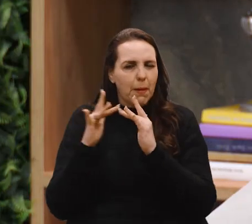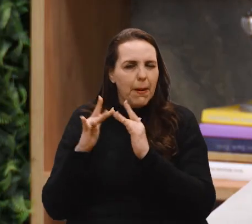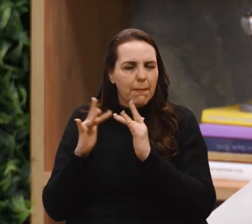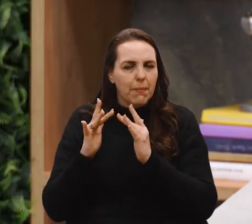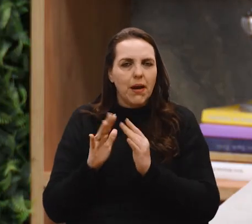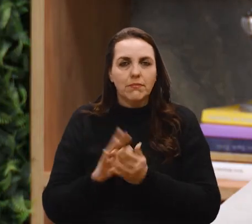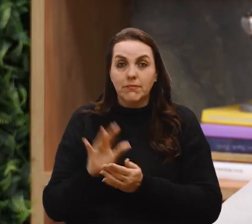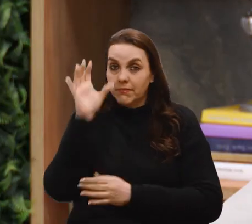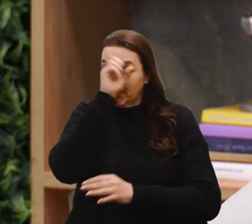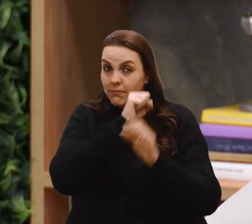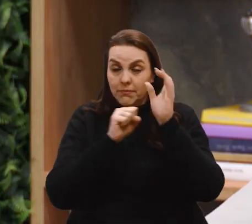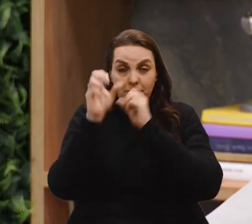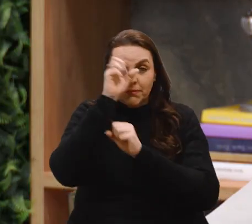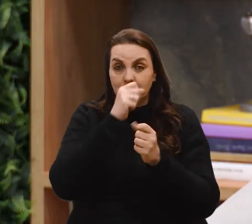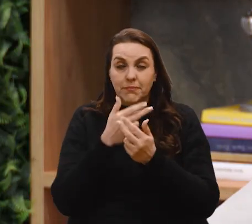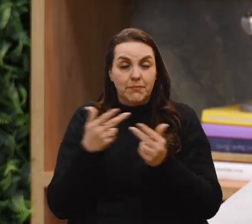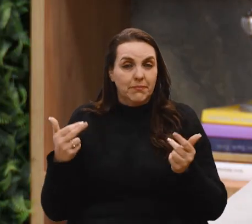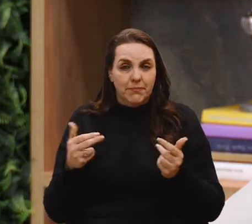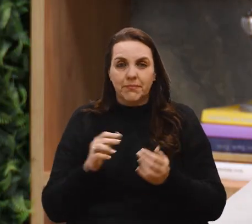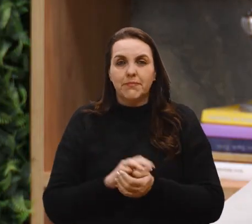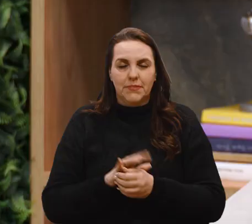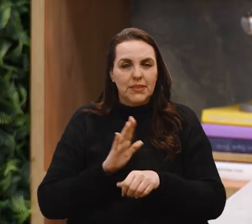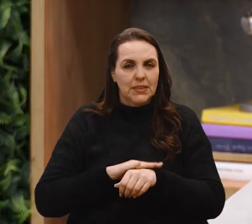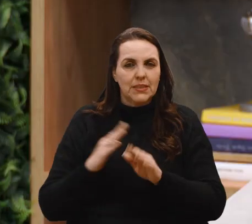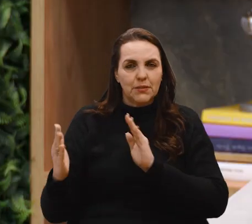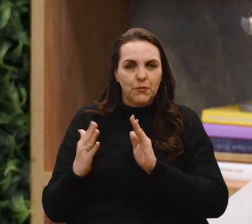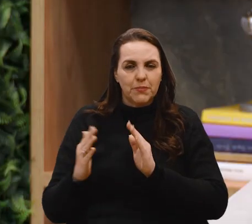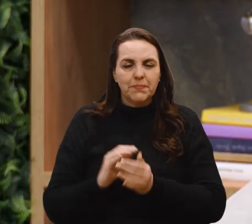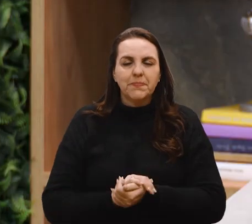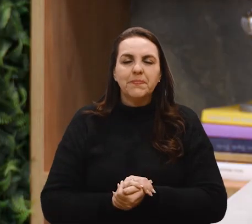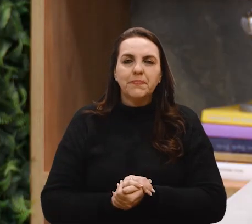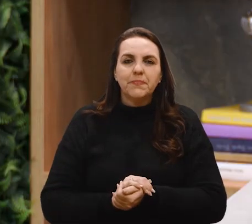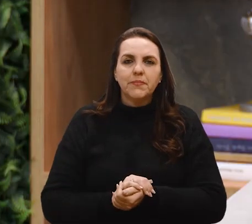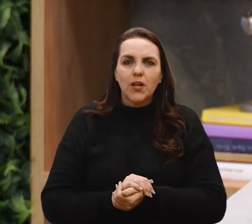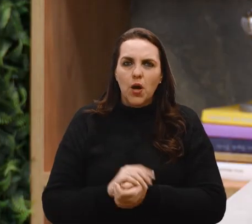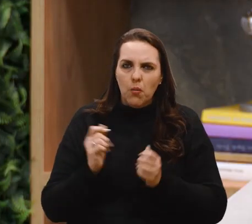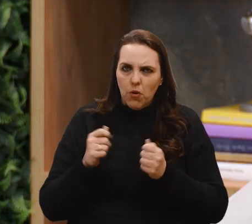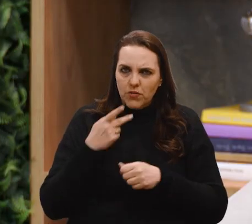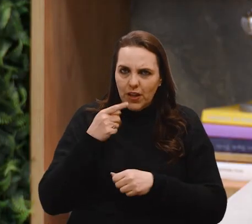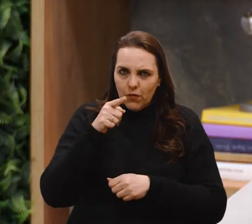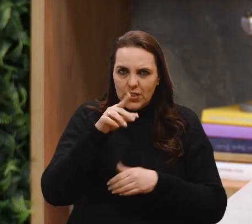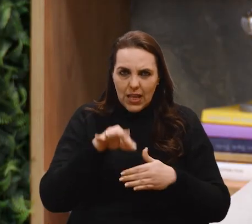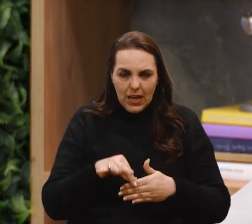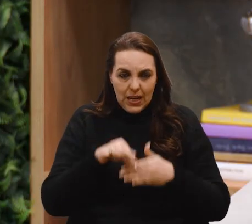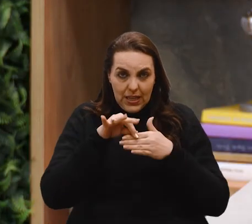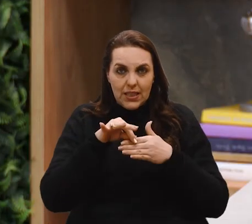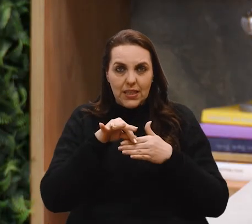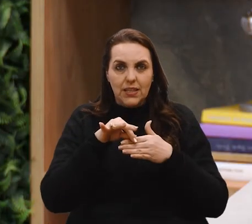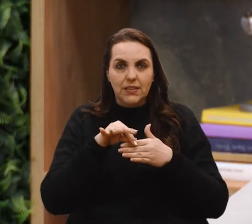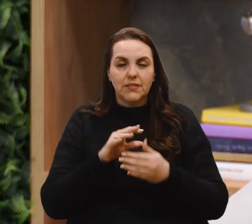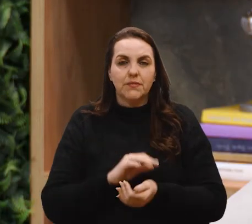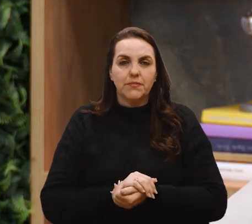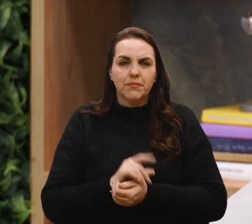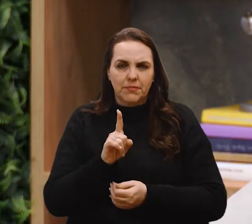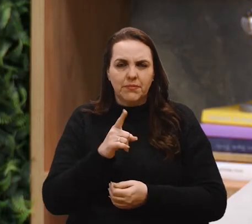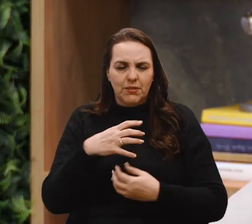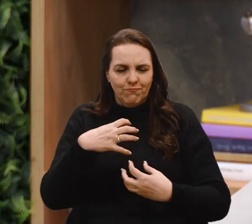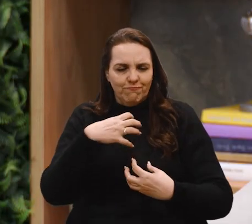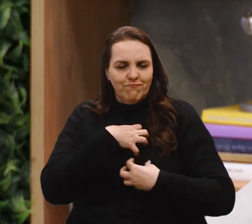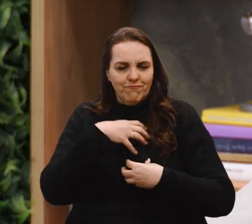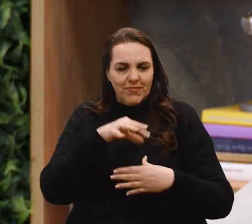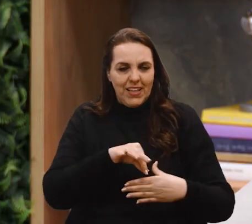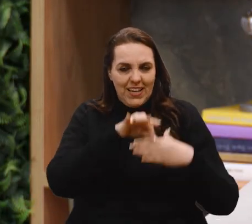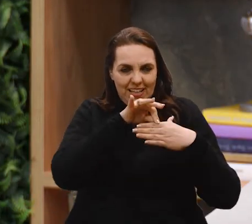para aprender muita coisa com a virada. Então eu posso dizer que tu é uma líder, esse espírito de liderança. Sim,